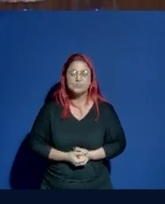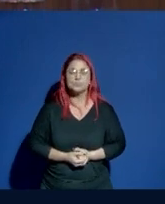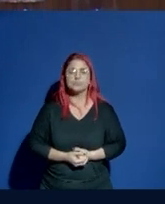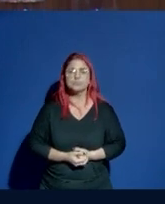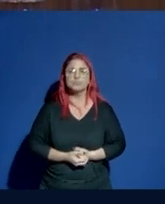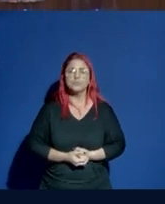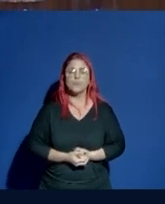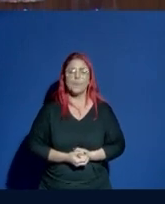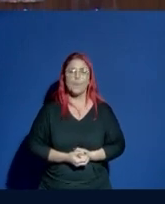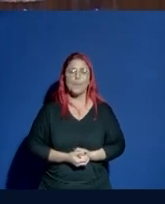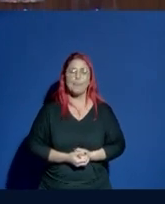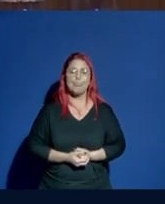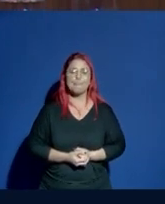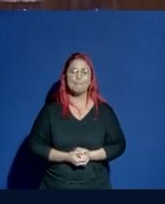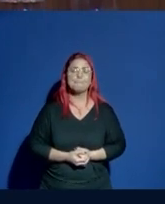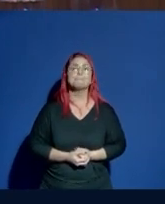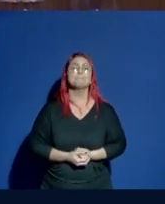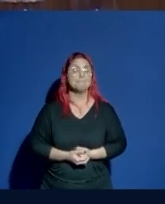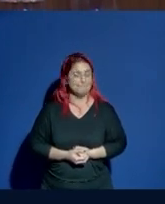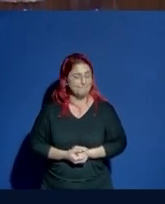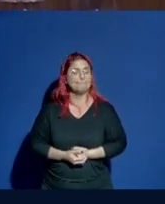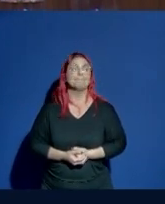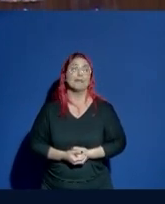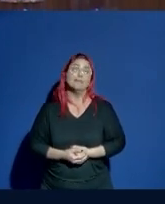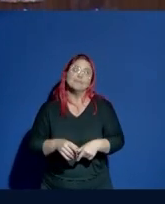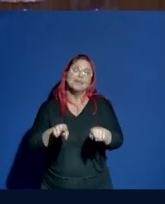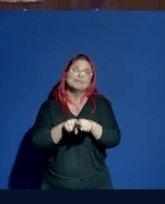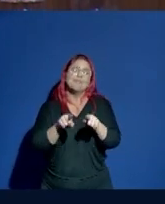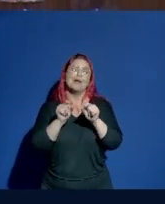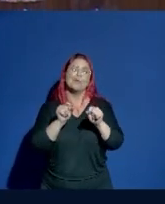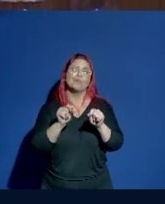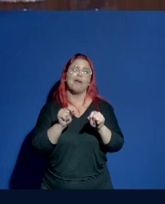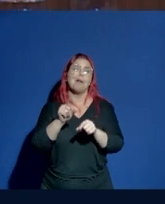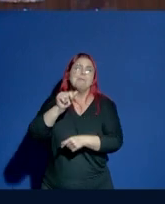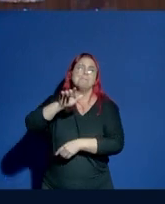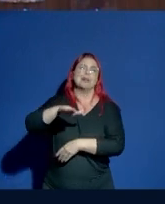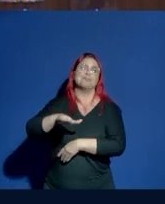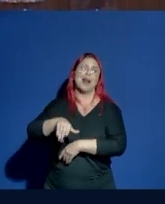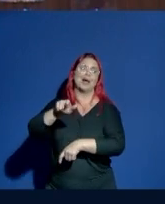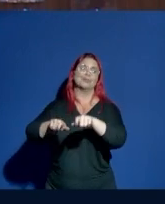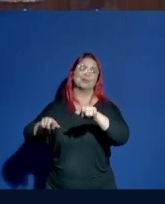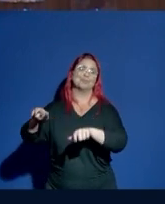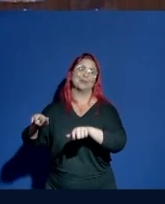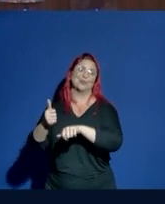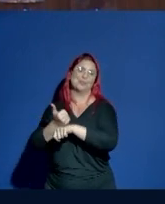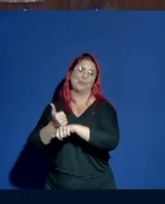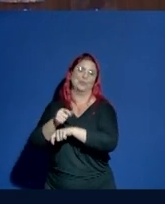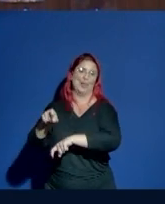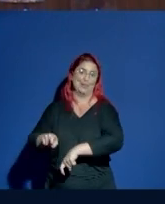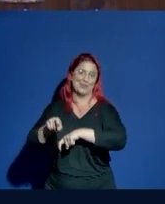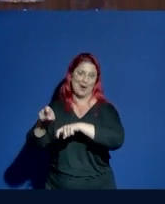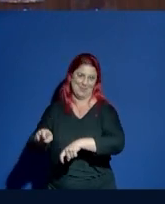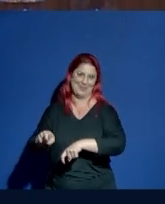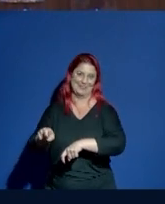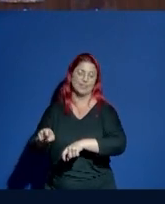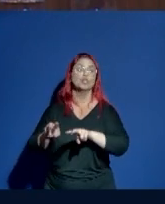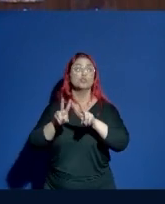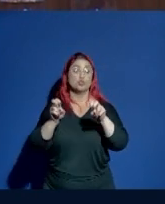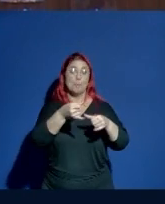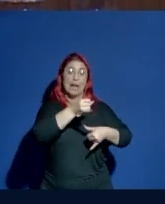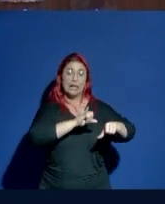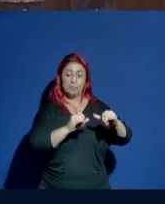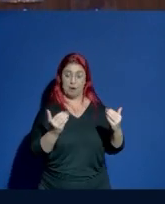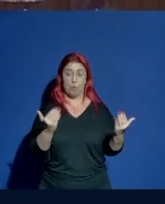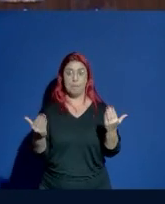e está ficando mais acessível ao produtor, também em termos de custo. Quando se compara com defensivo